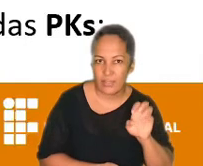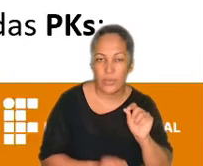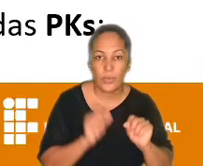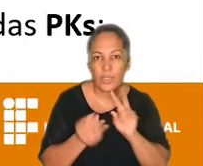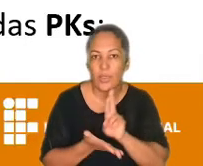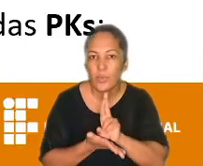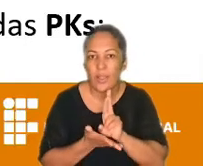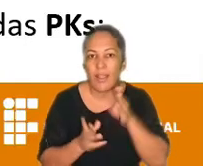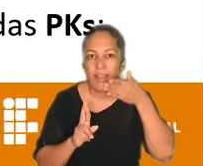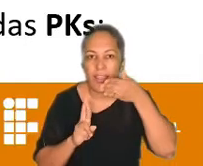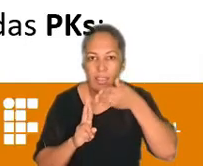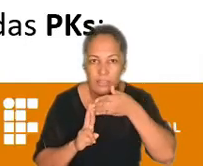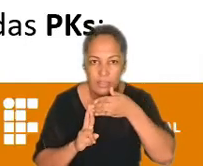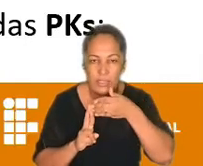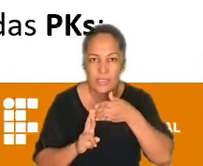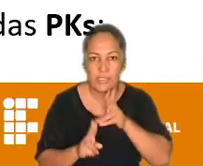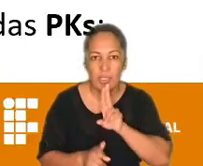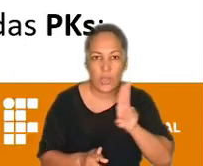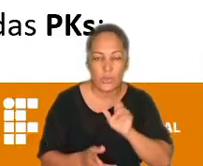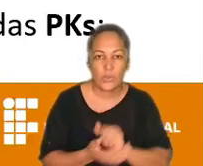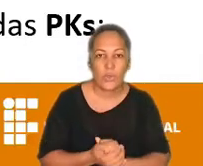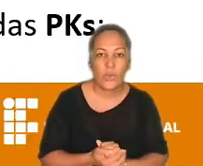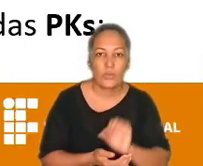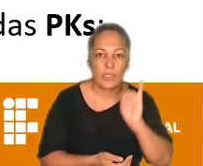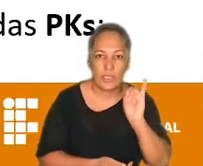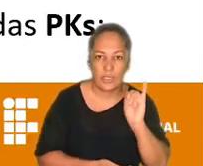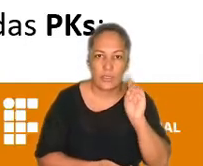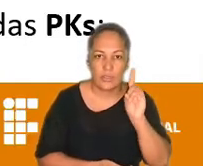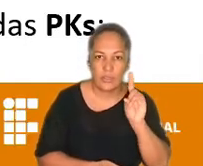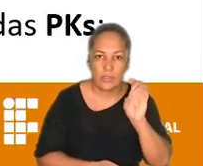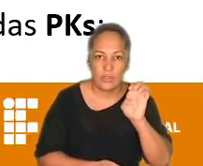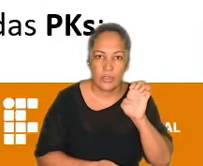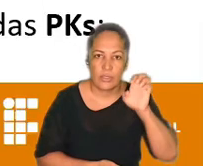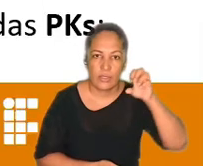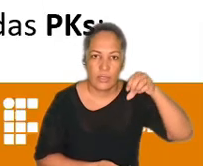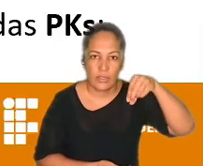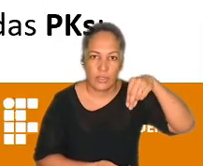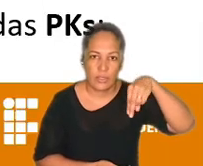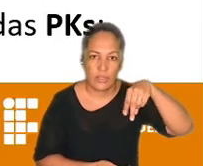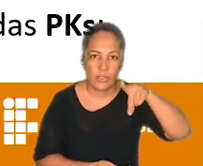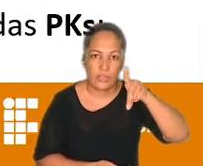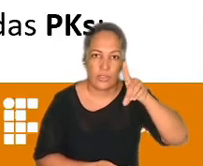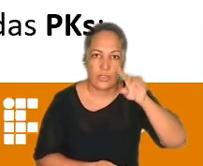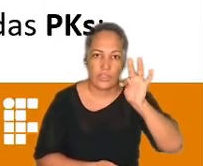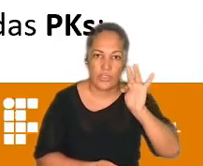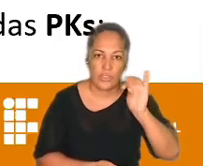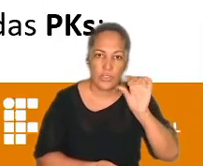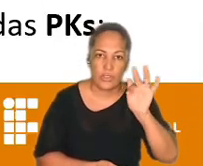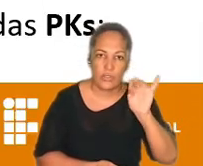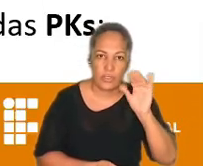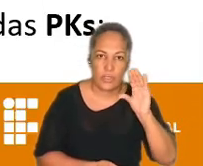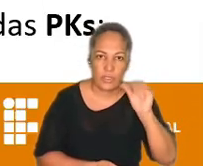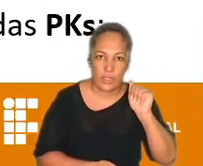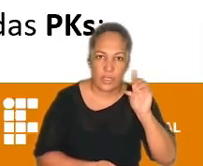ao nome do atributo identificador da tabela B. Ok? Então,